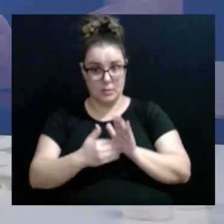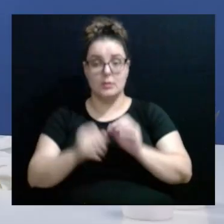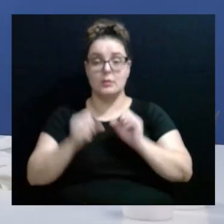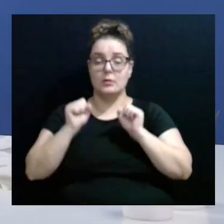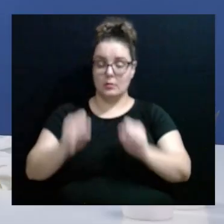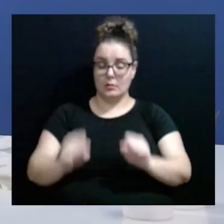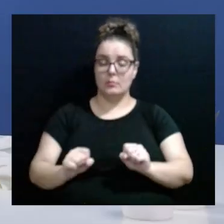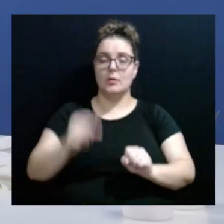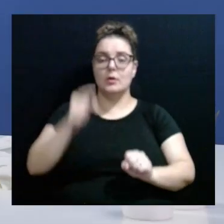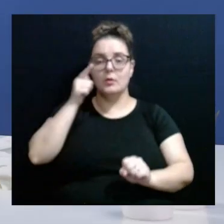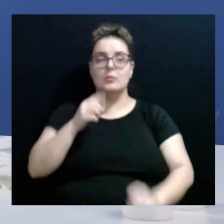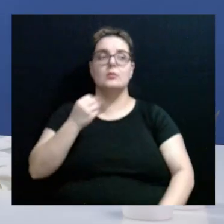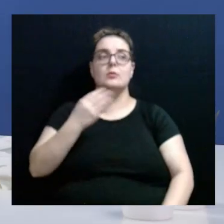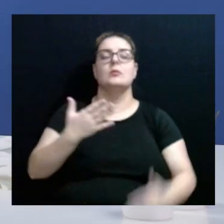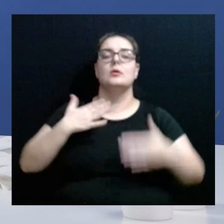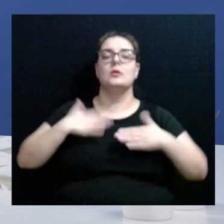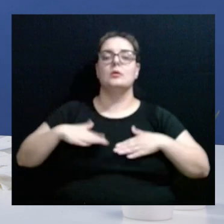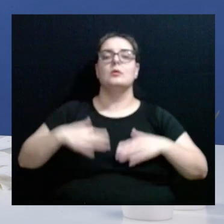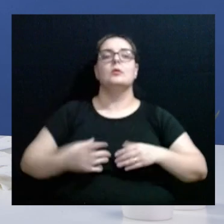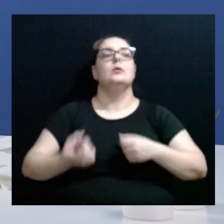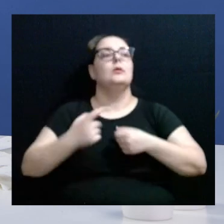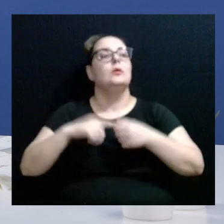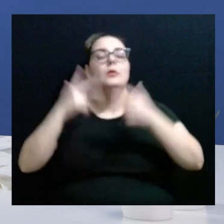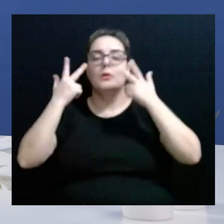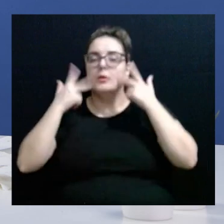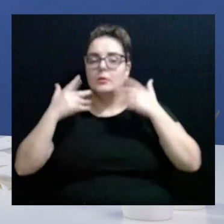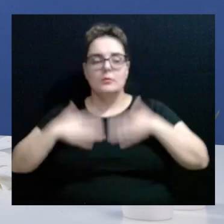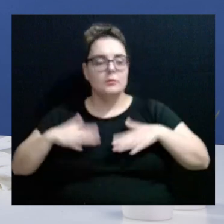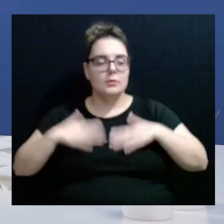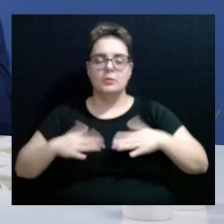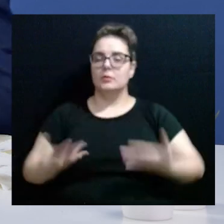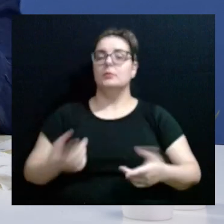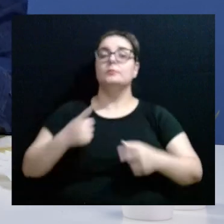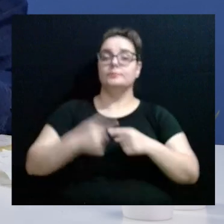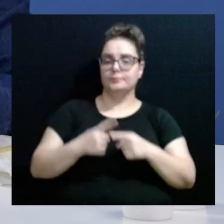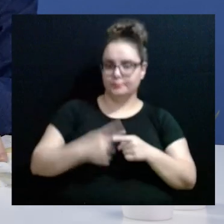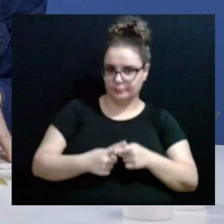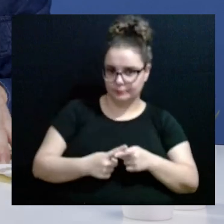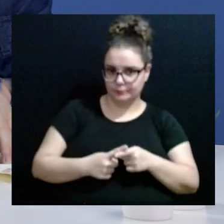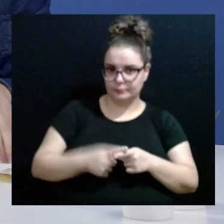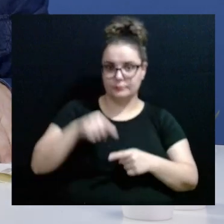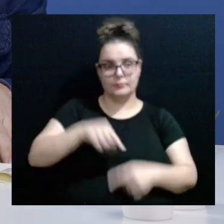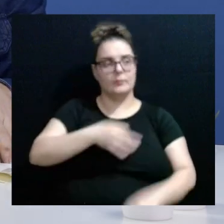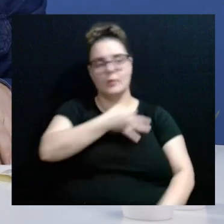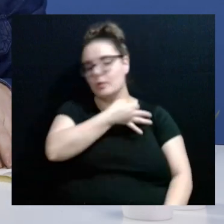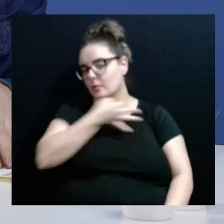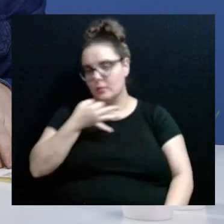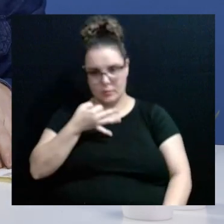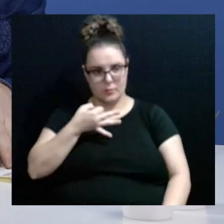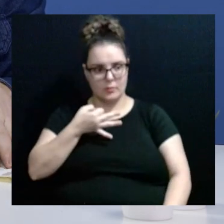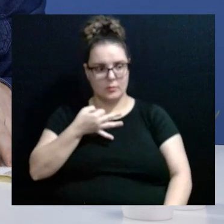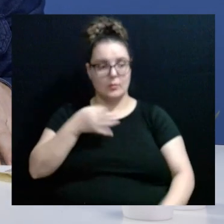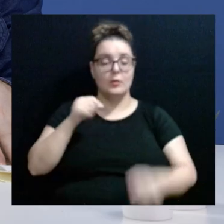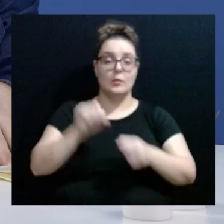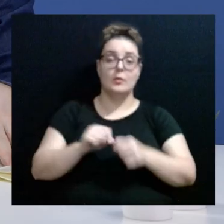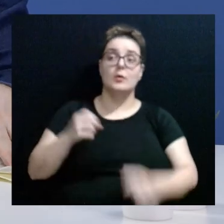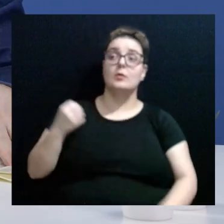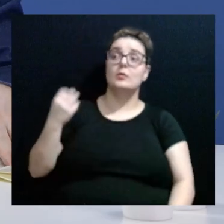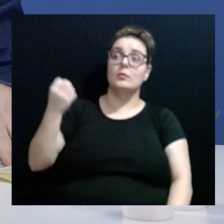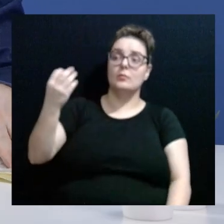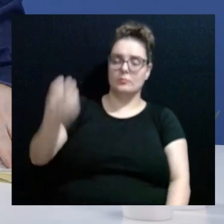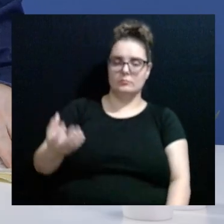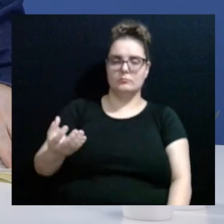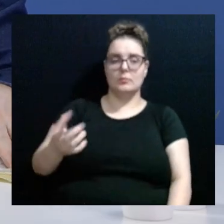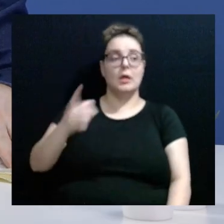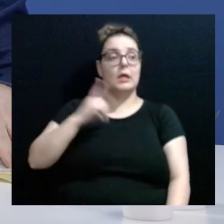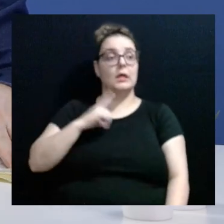até que eu pudesse realmente... Então viajei tranquilo, voltei tranquilo, tá? Por quê? Porque isso é o ideal. O ideal é que você